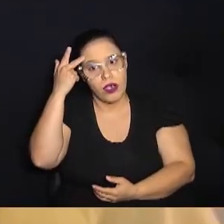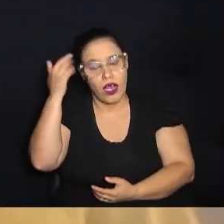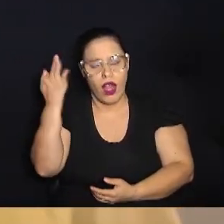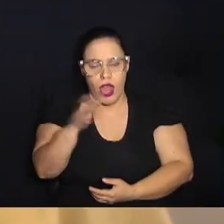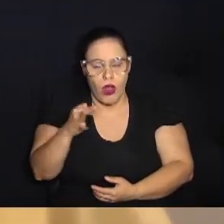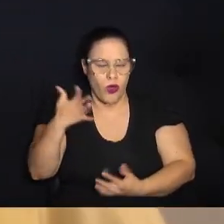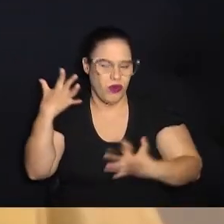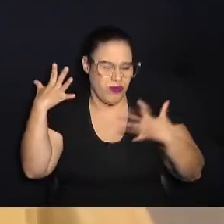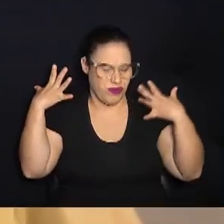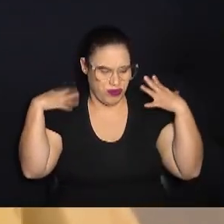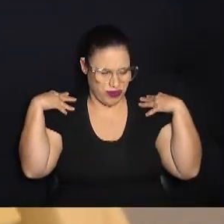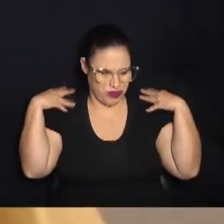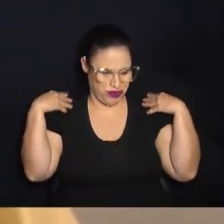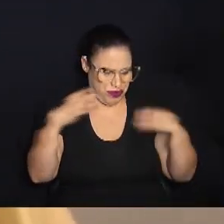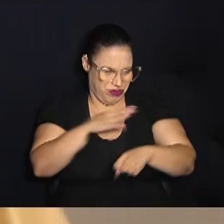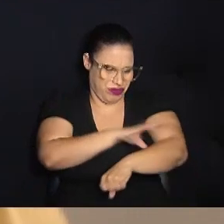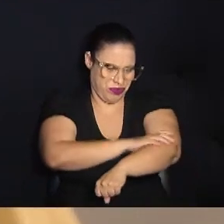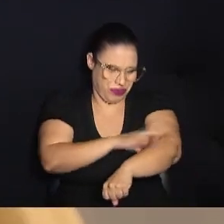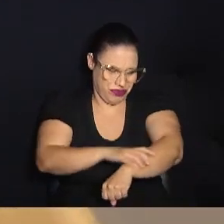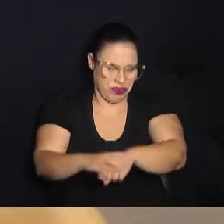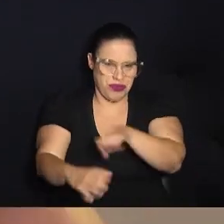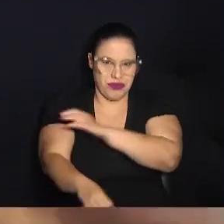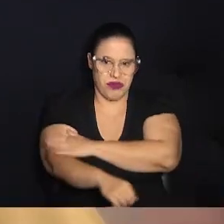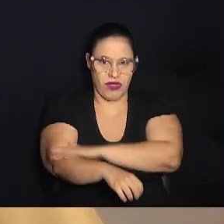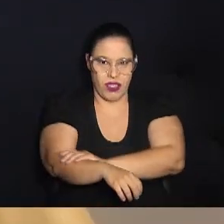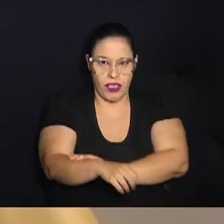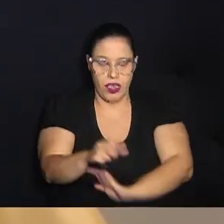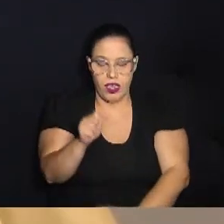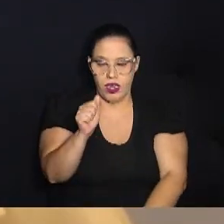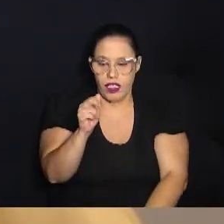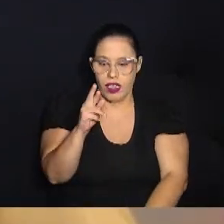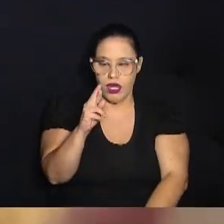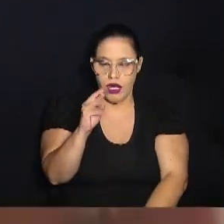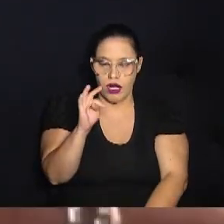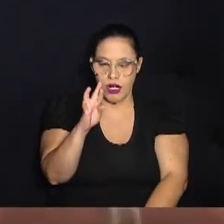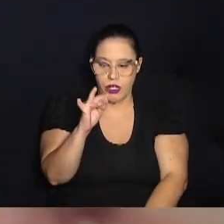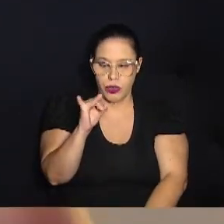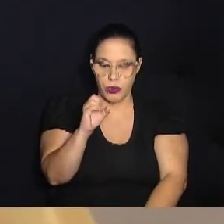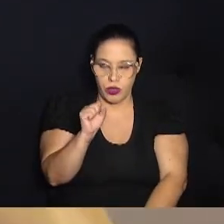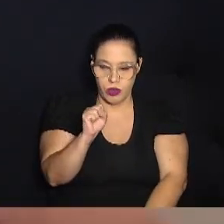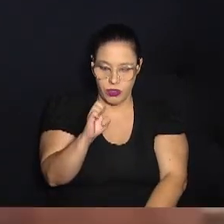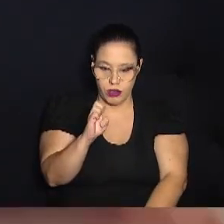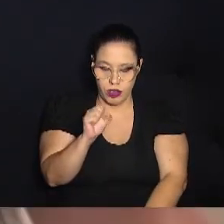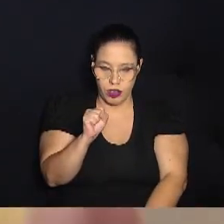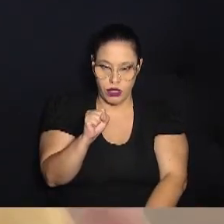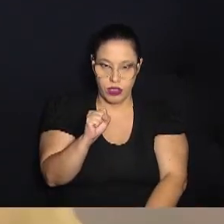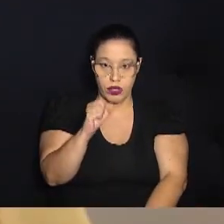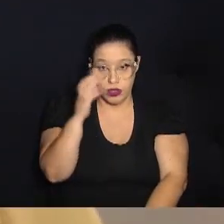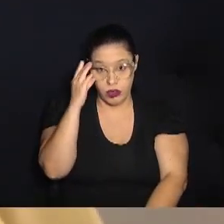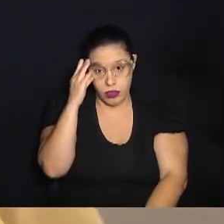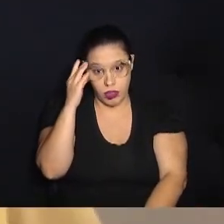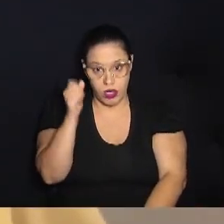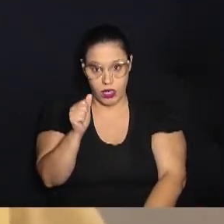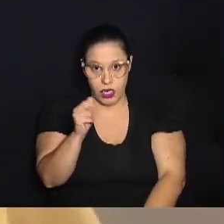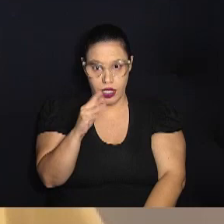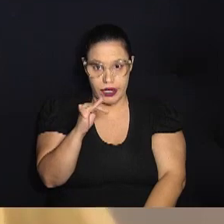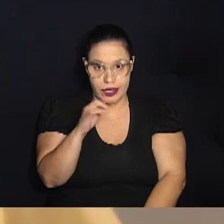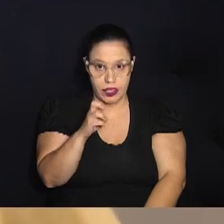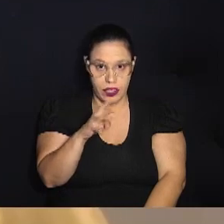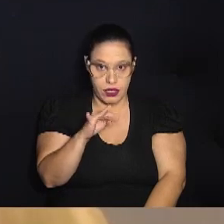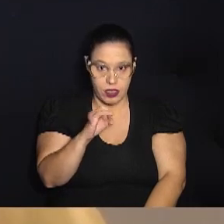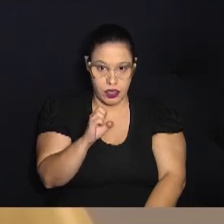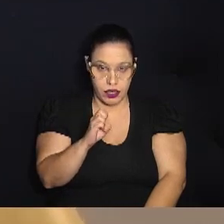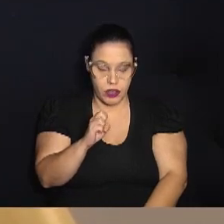dores articulares, né? Antigamente a gente já chamava de artrose, hoje já chama de osteoartrite, porque a gente sabe que tem